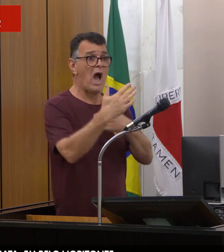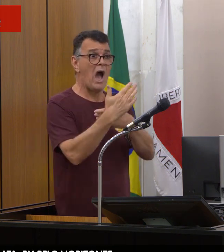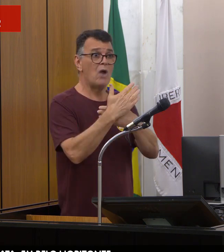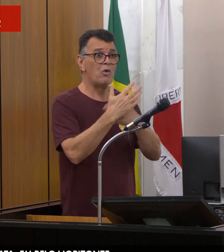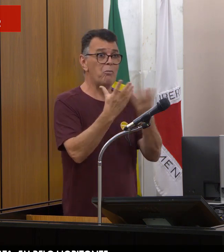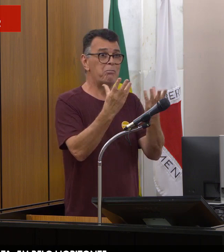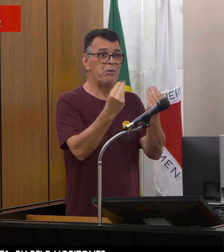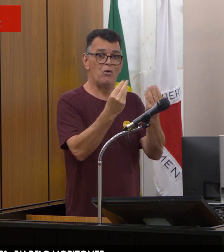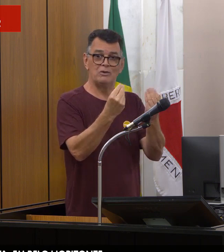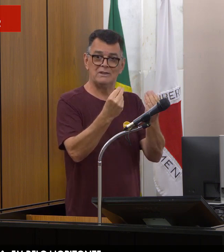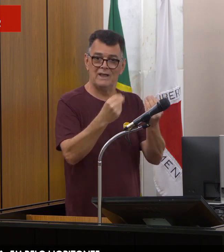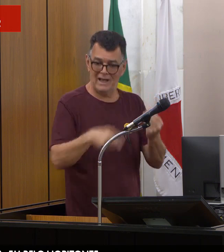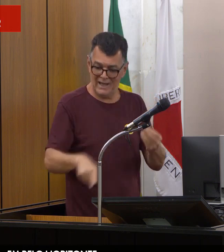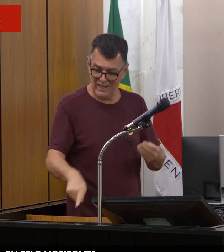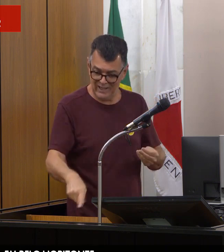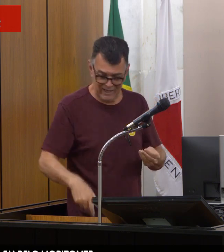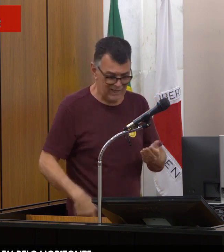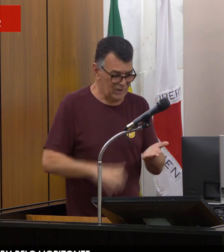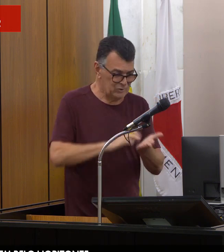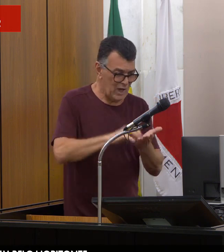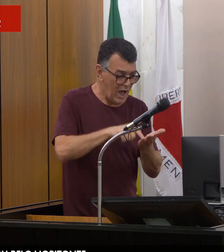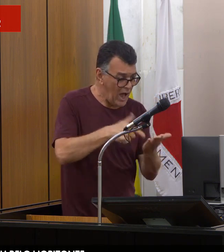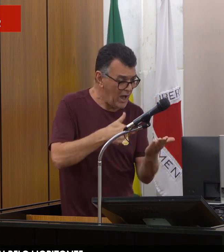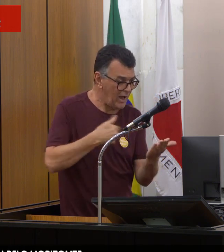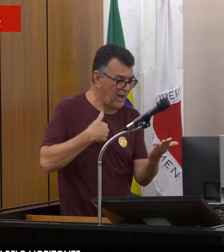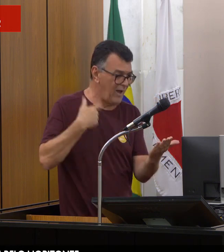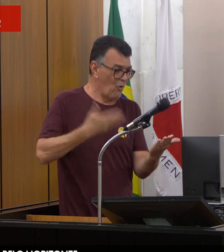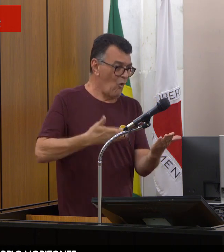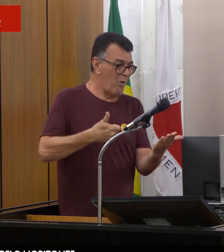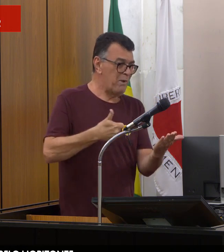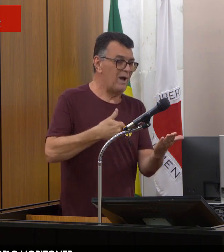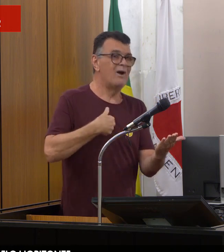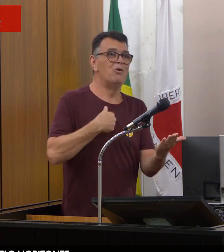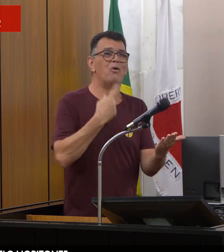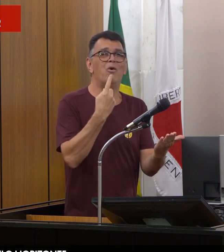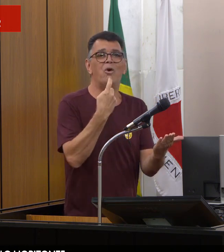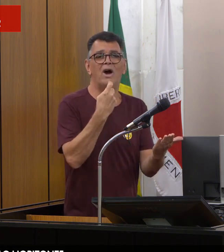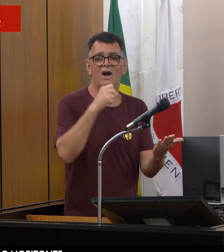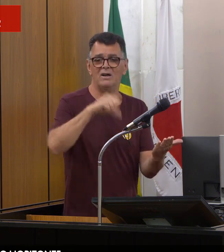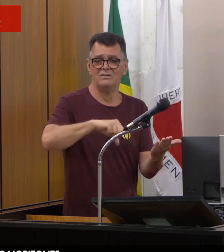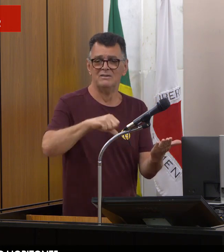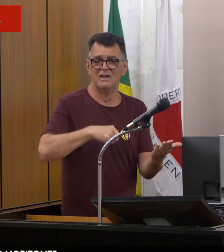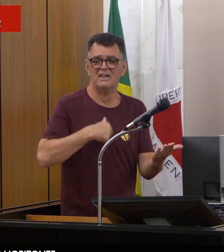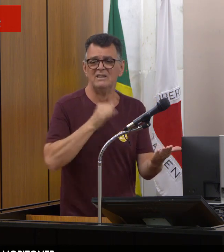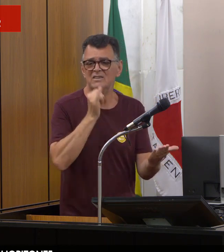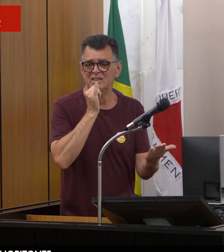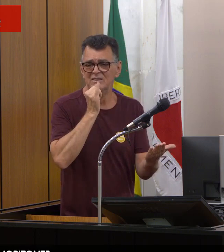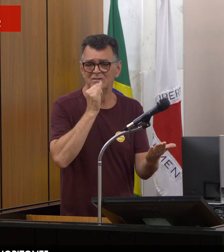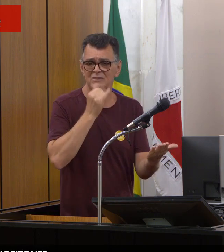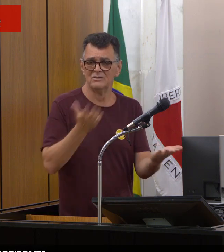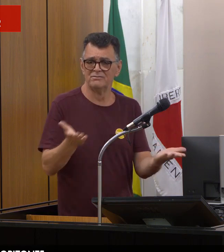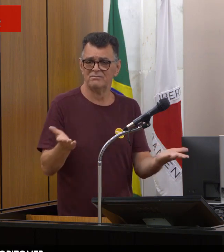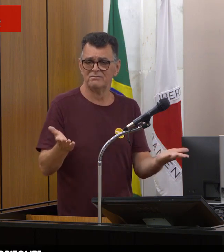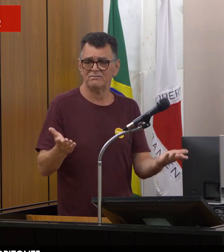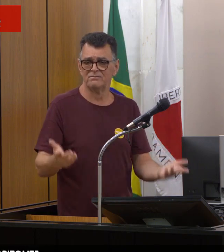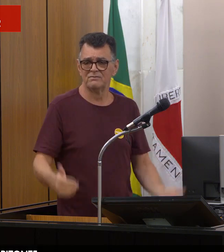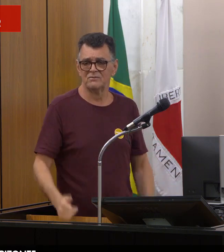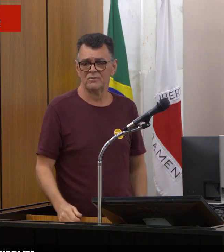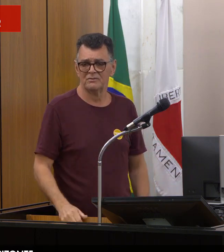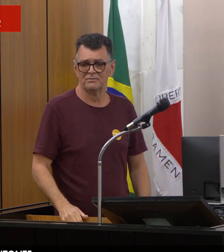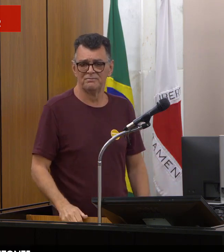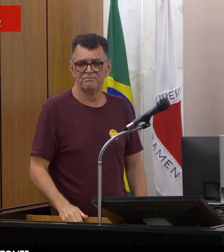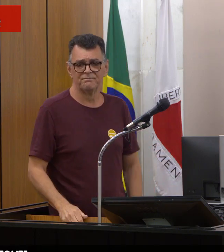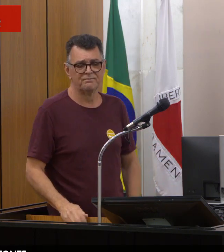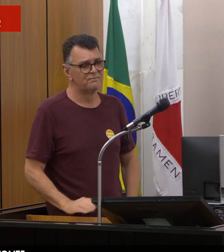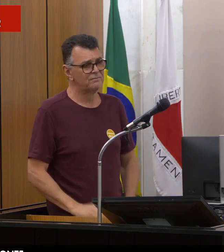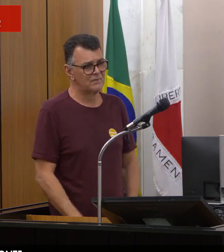surdo não tinha lhe acessibilidade não tinha como me comunicar direito com elas E eu achava que era uma coisa